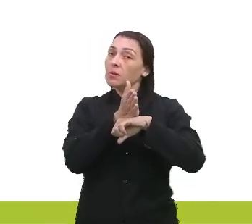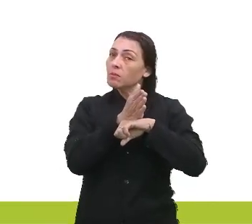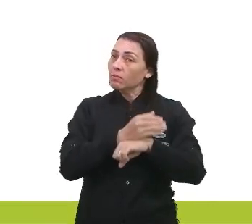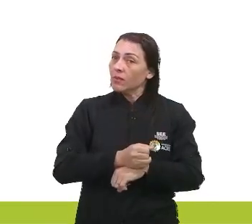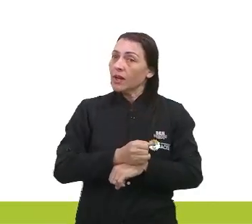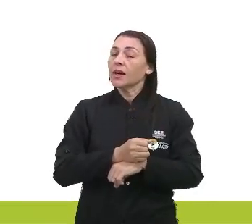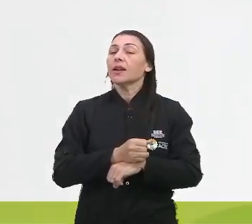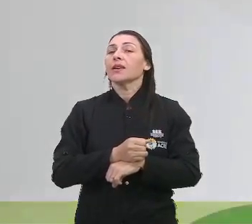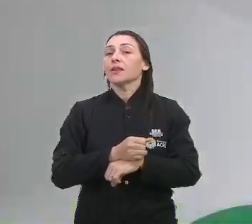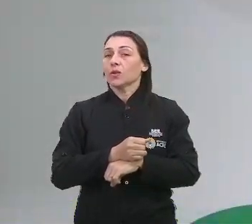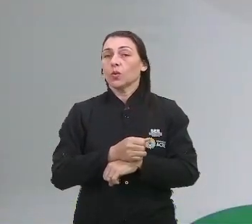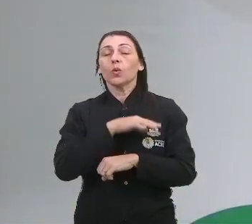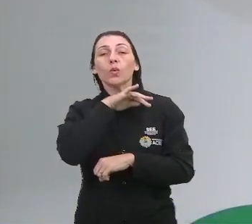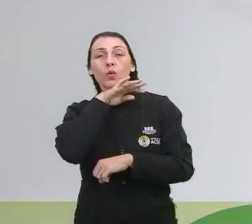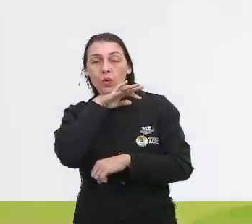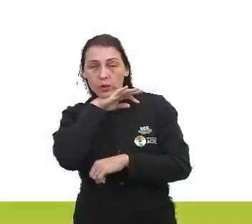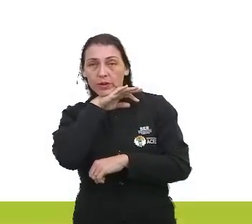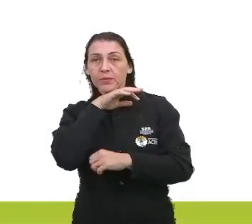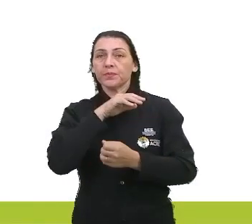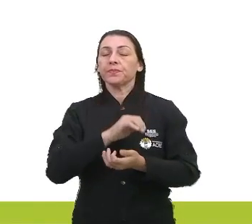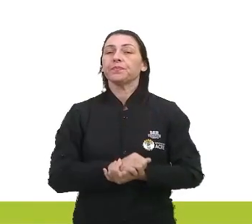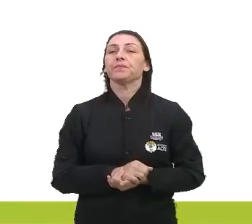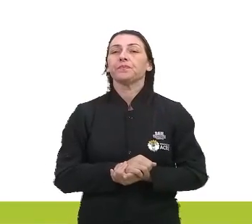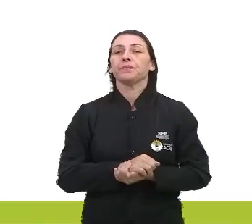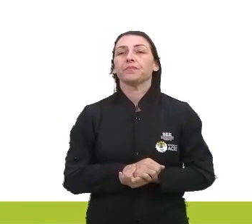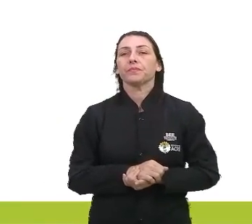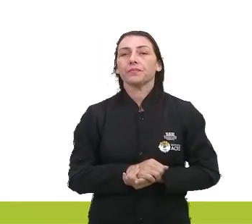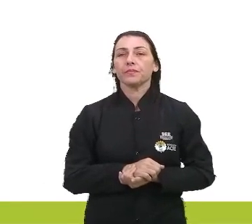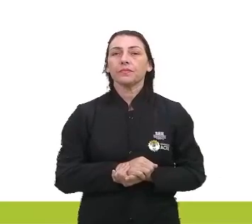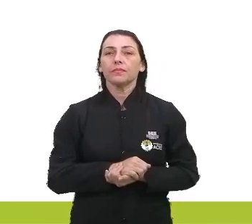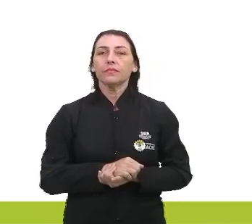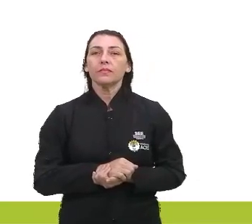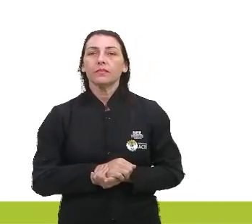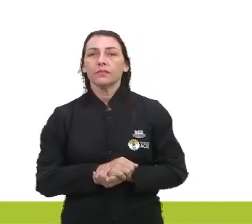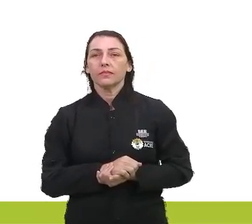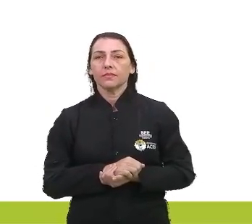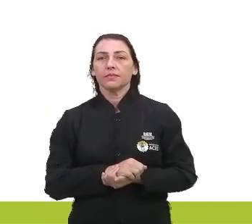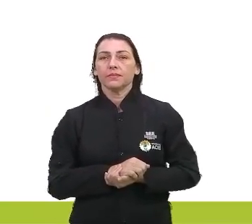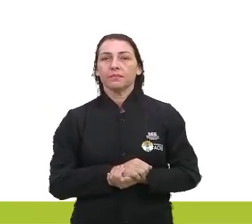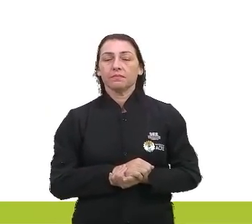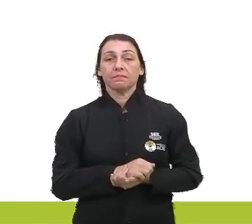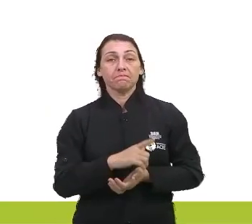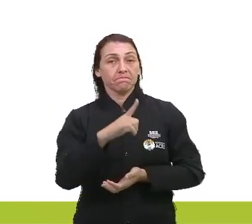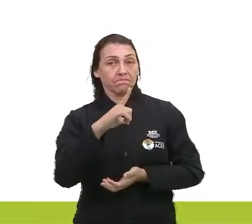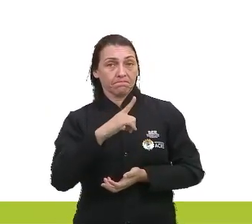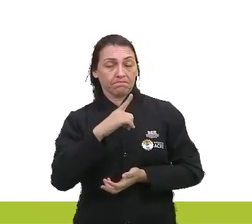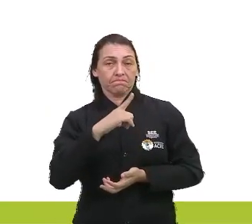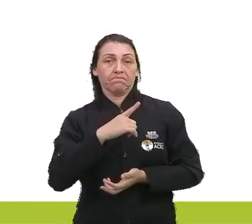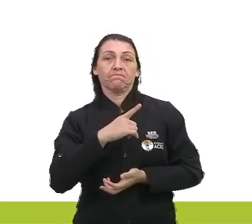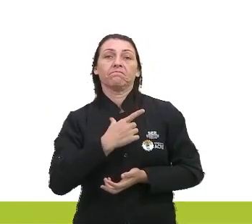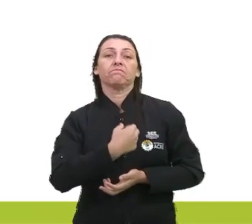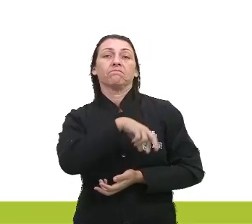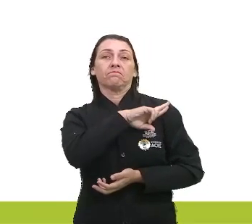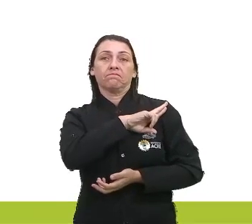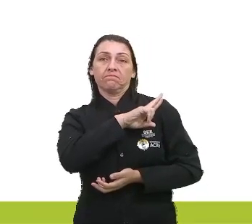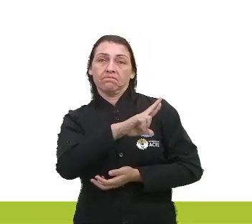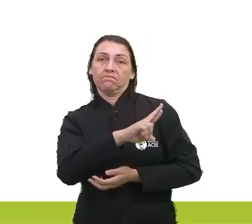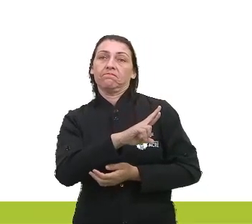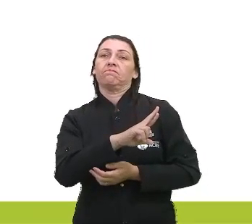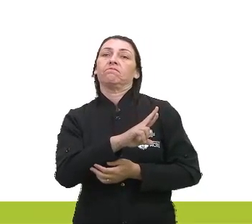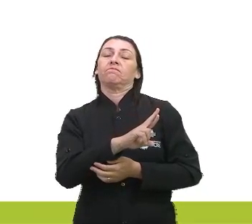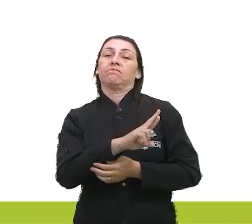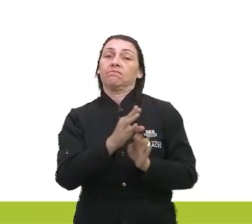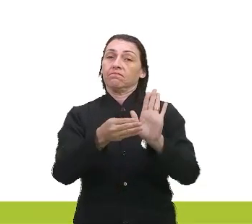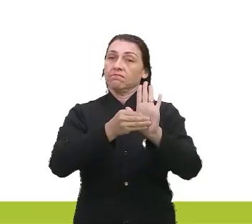algo de forma negativa. Tranquilo? Avançando mais um pouquinho. a gente vai ter as representações nas mídias em